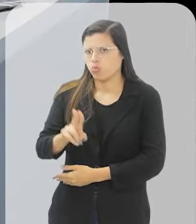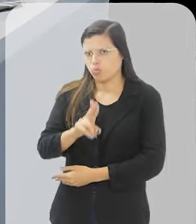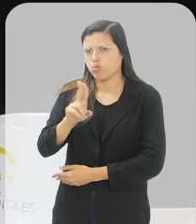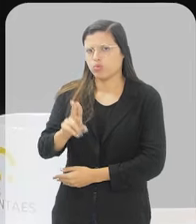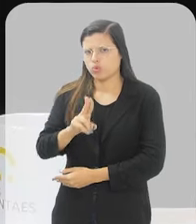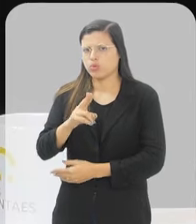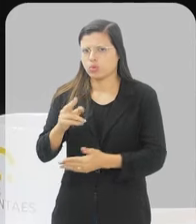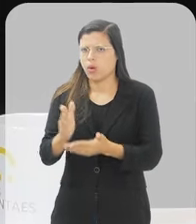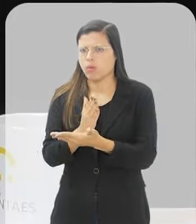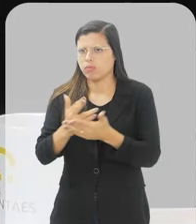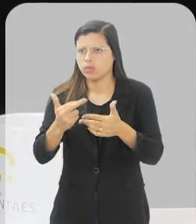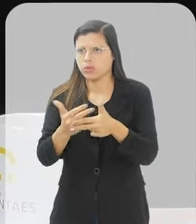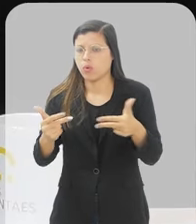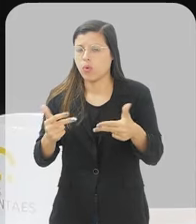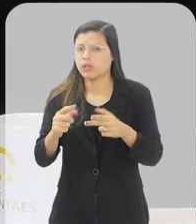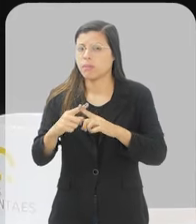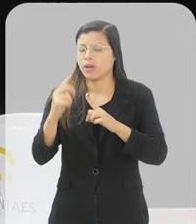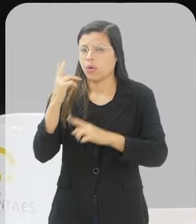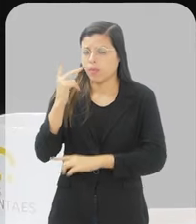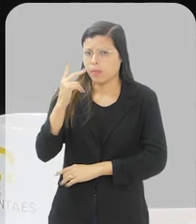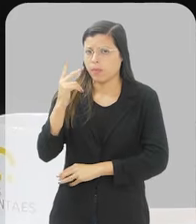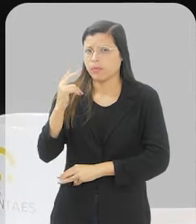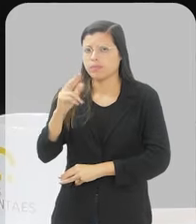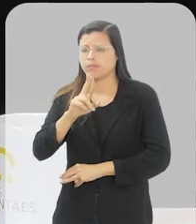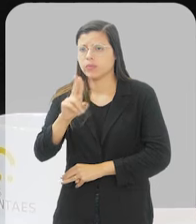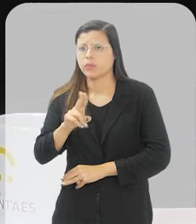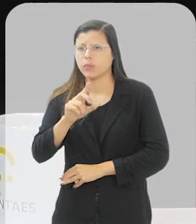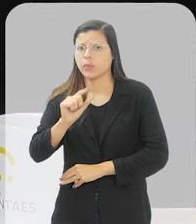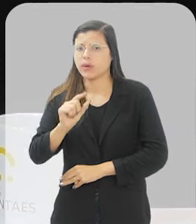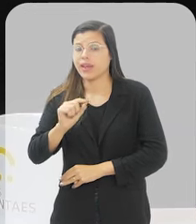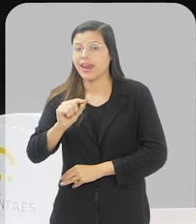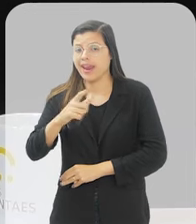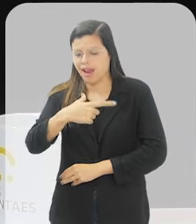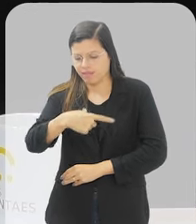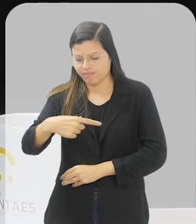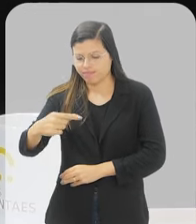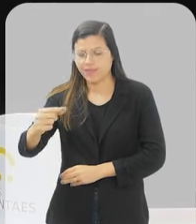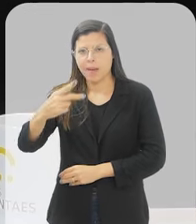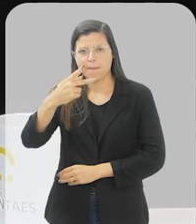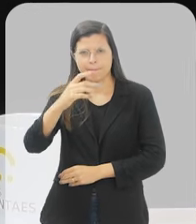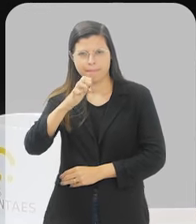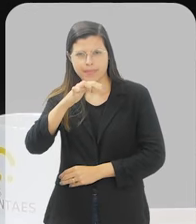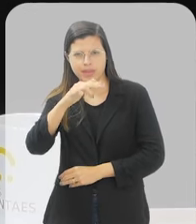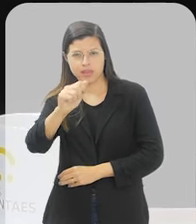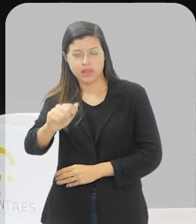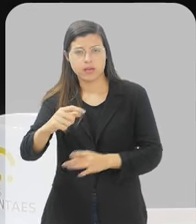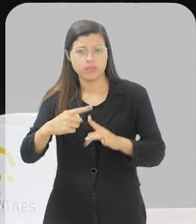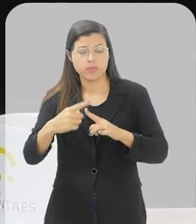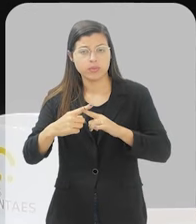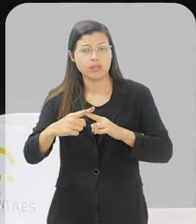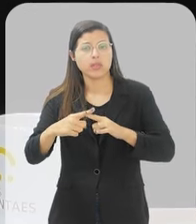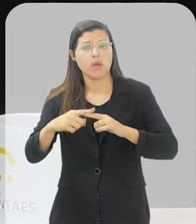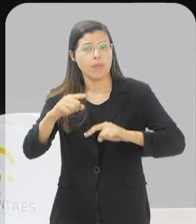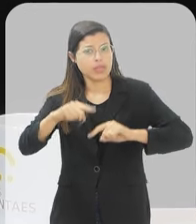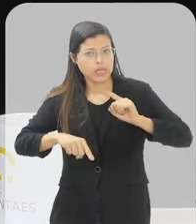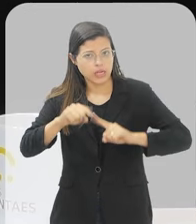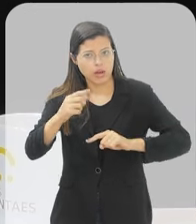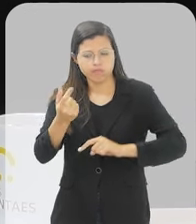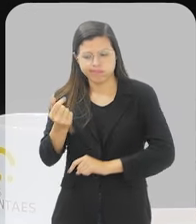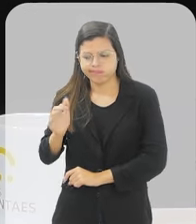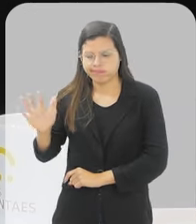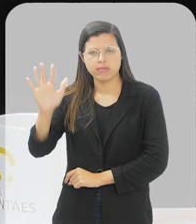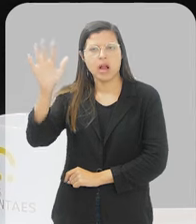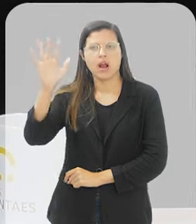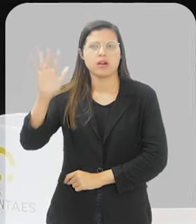reaproveito sim algumas coisas, mas geralmente o que eu reaproveito é as penas, porque é um material que é muito caro